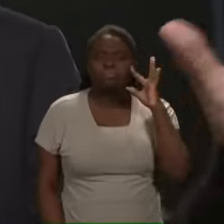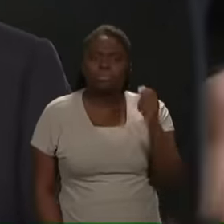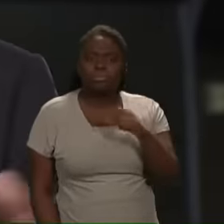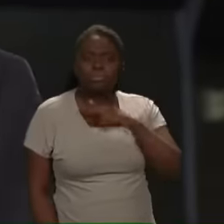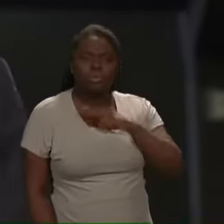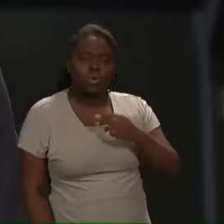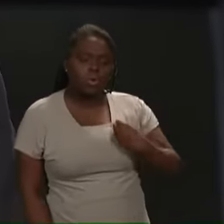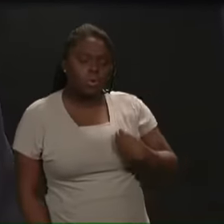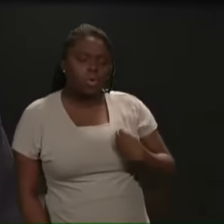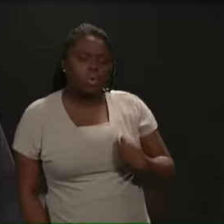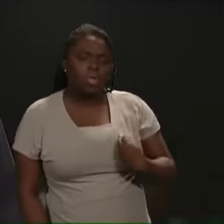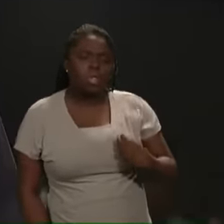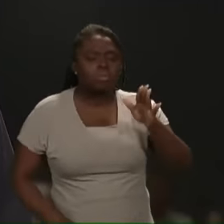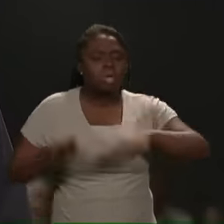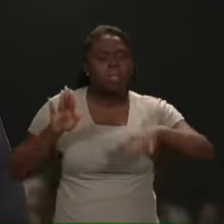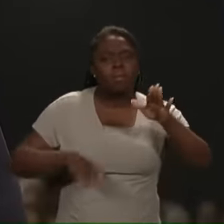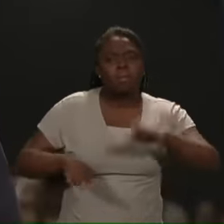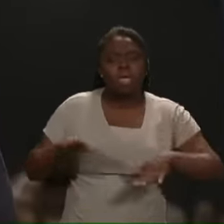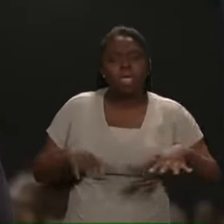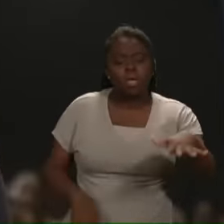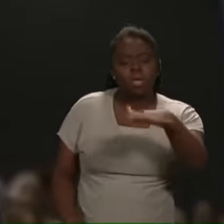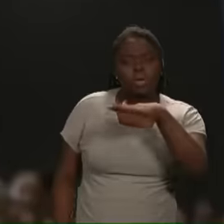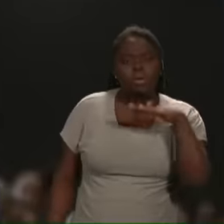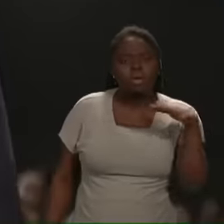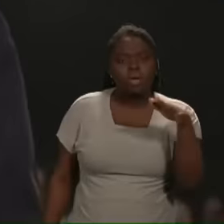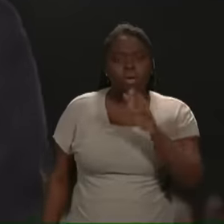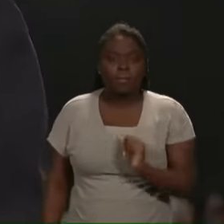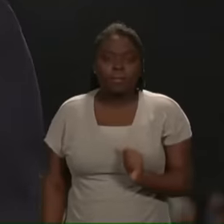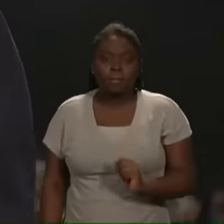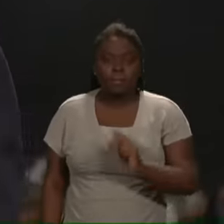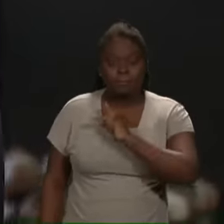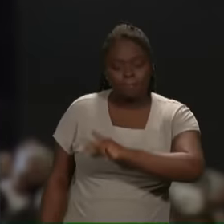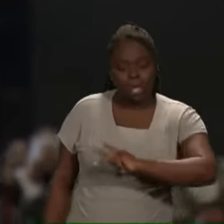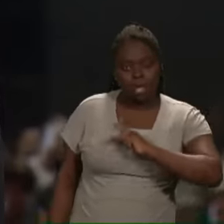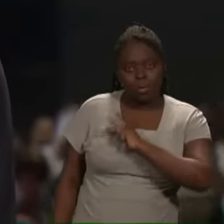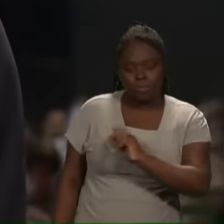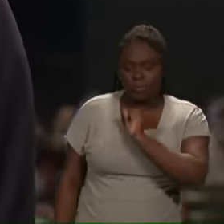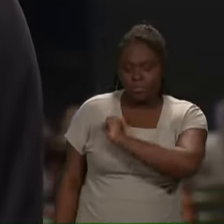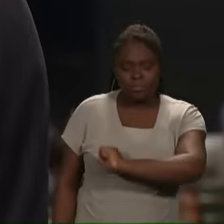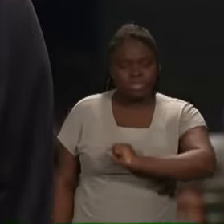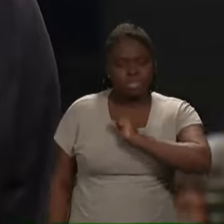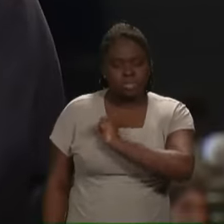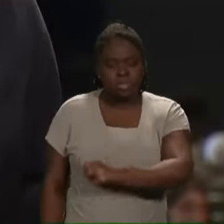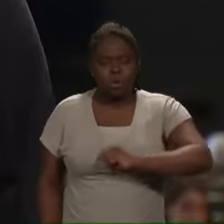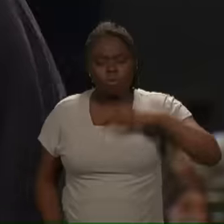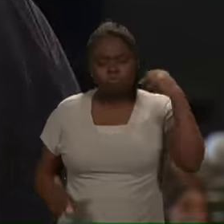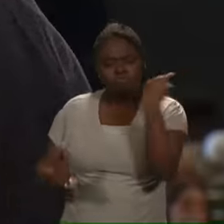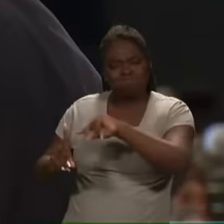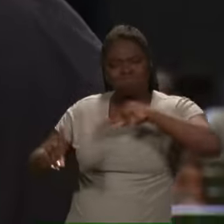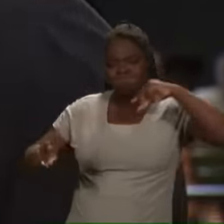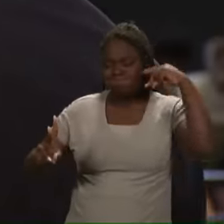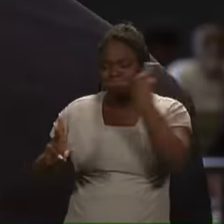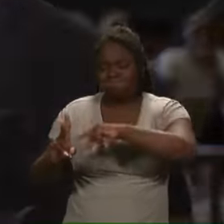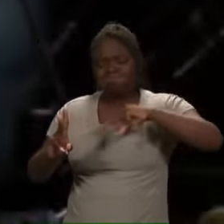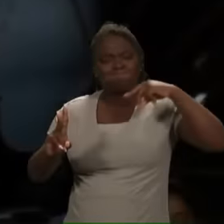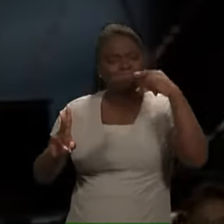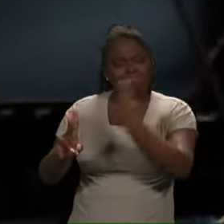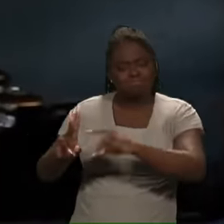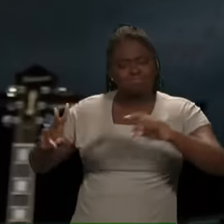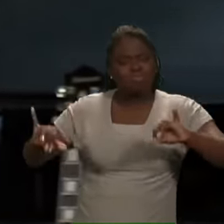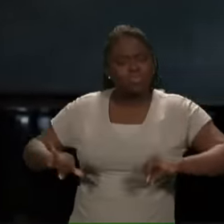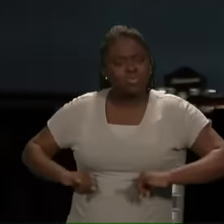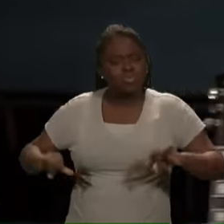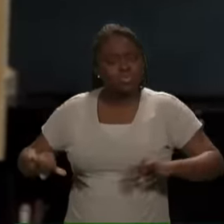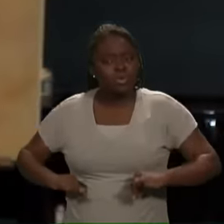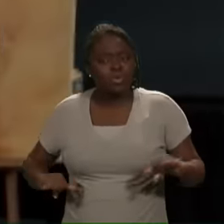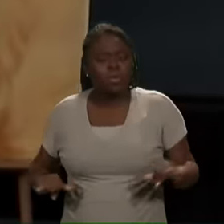vida depende do ambiente. Paulo e Silas tinham apanhado tanto, sofrido tanto. Mas o